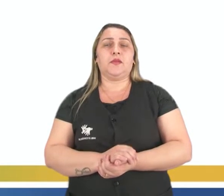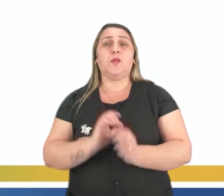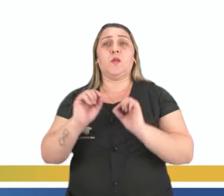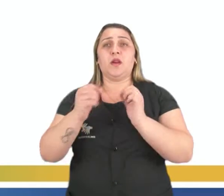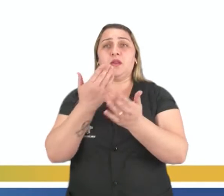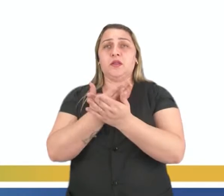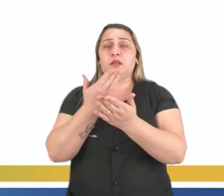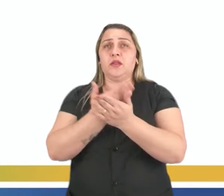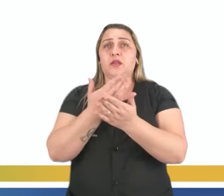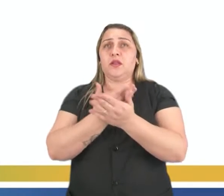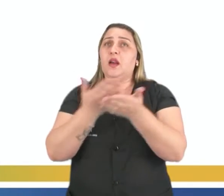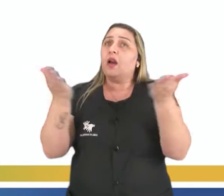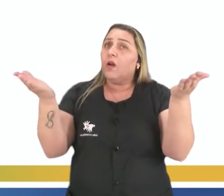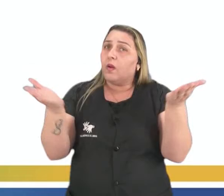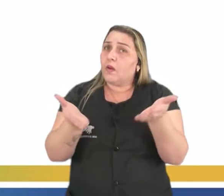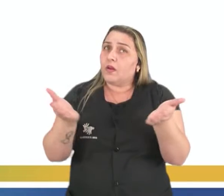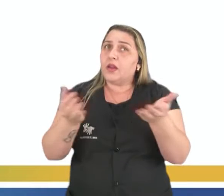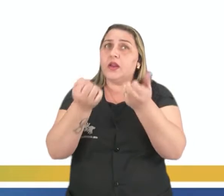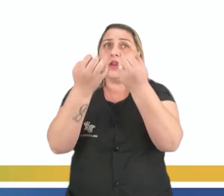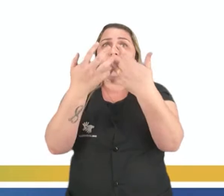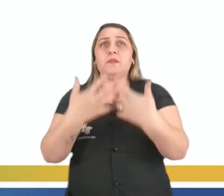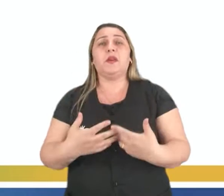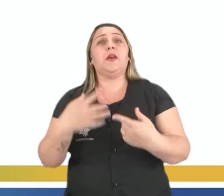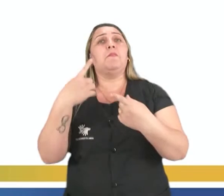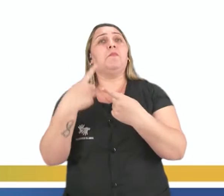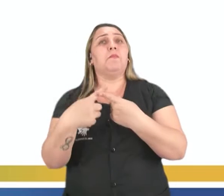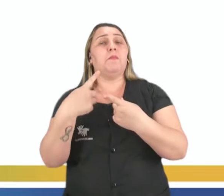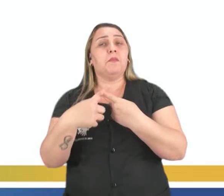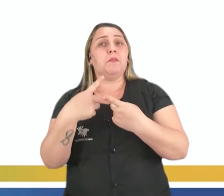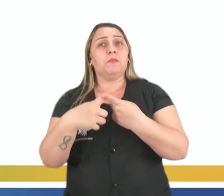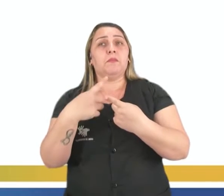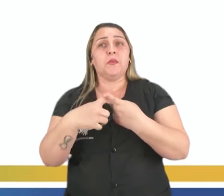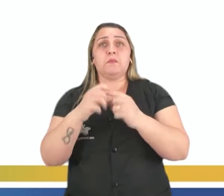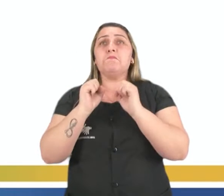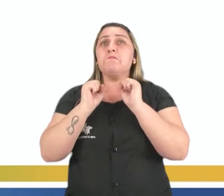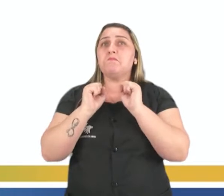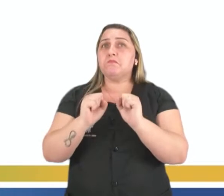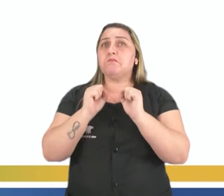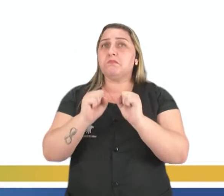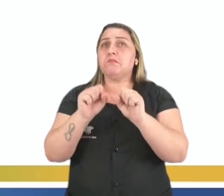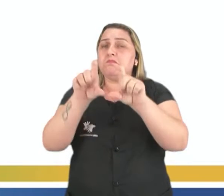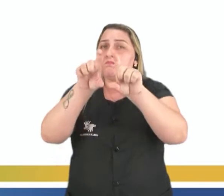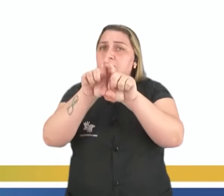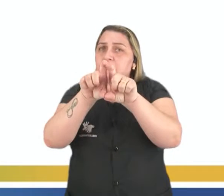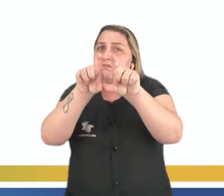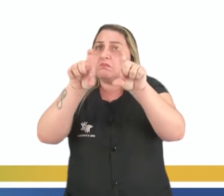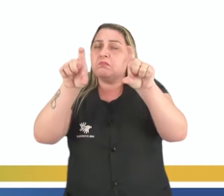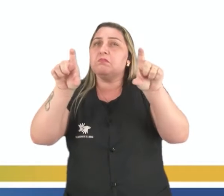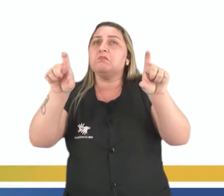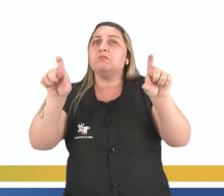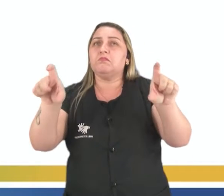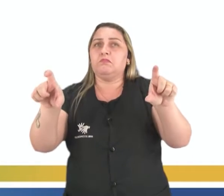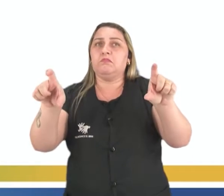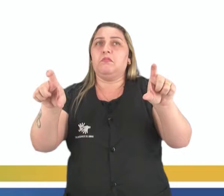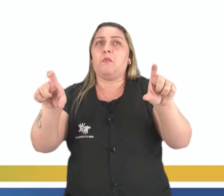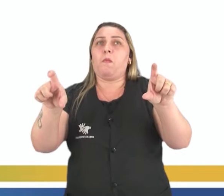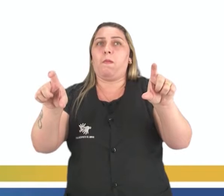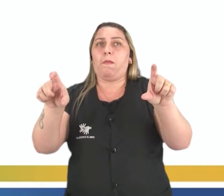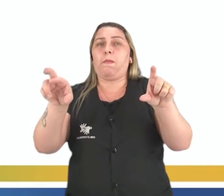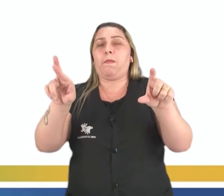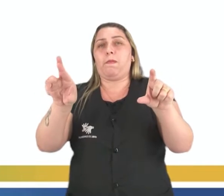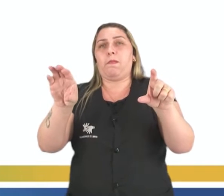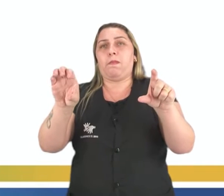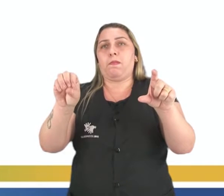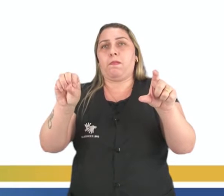que estudamos na aula de hoje, explique por que podemos considerar, então, que este trecho